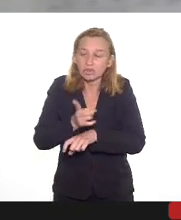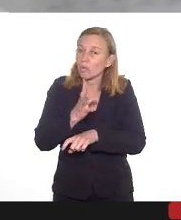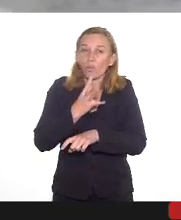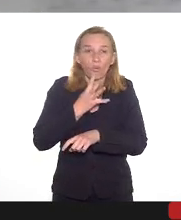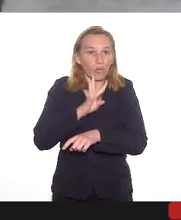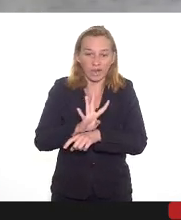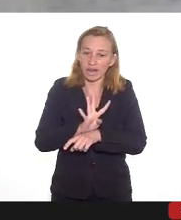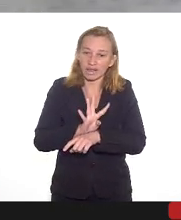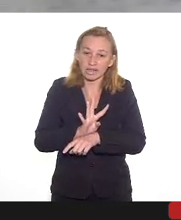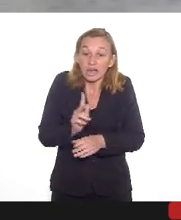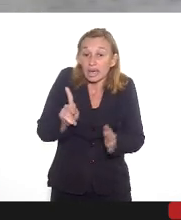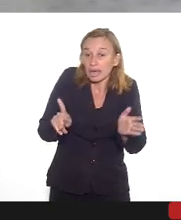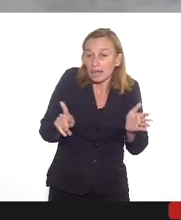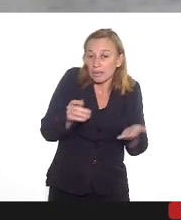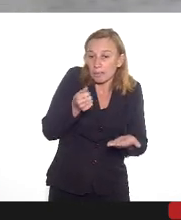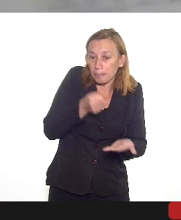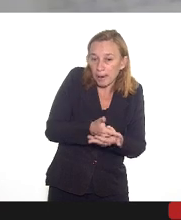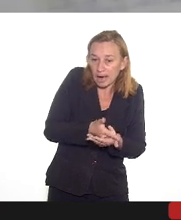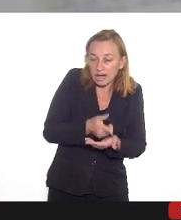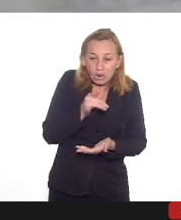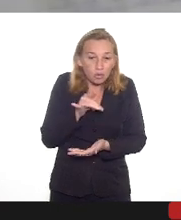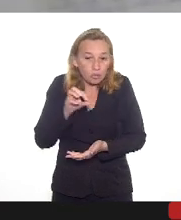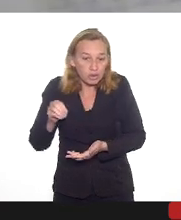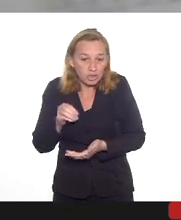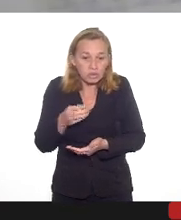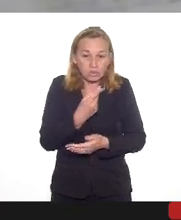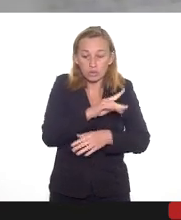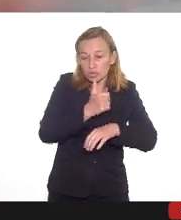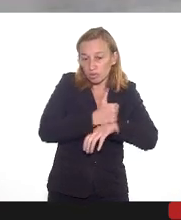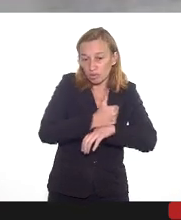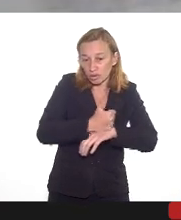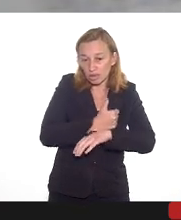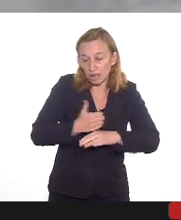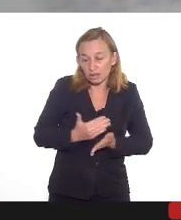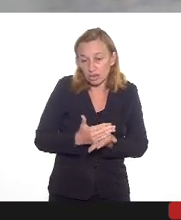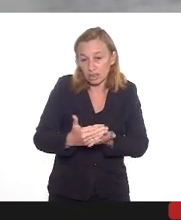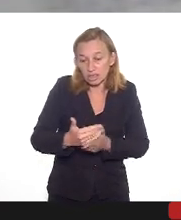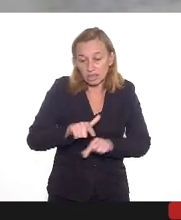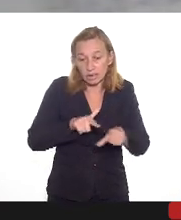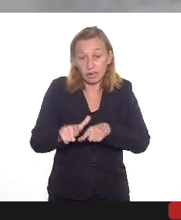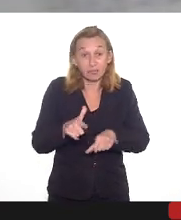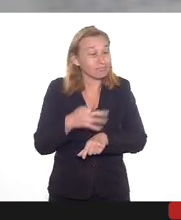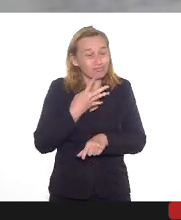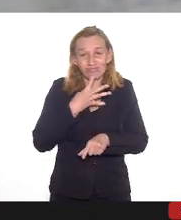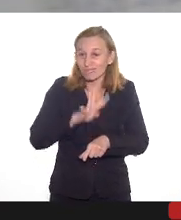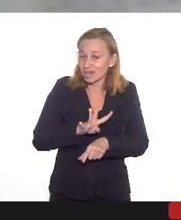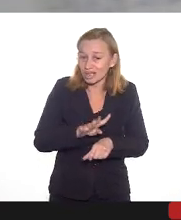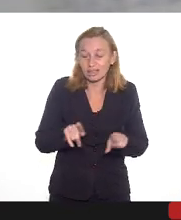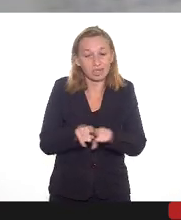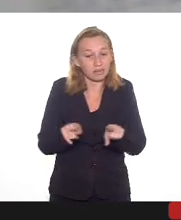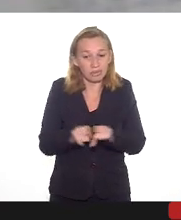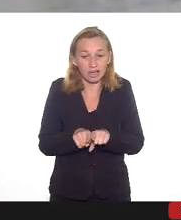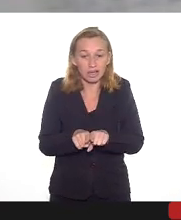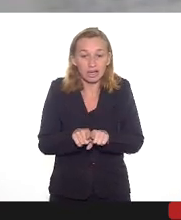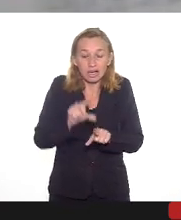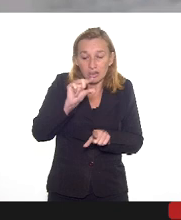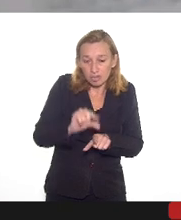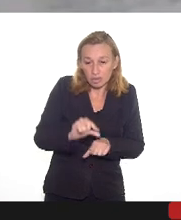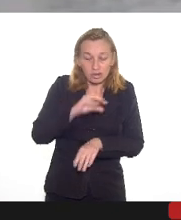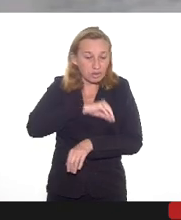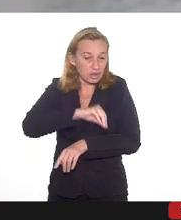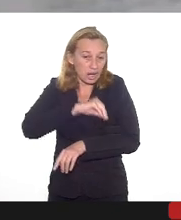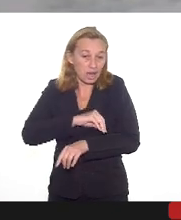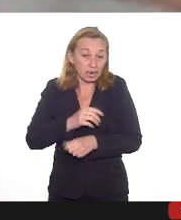reconhece que paga o piso para os seus profissionais no início de carreira e também não reconhece que paga menos do que um salário mínimo para um